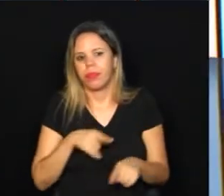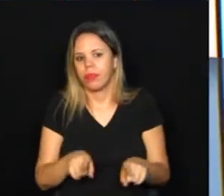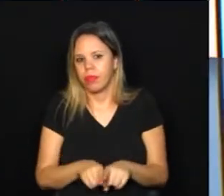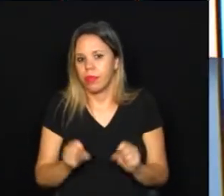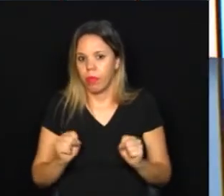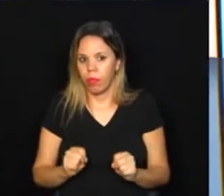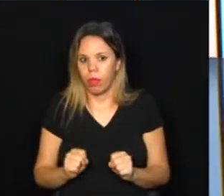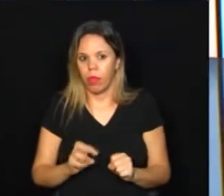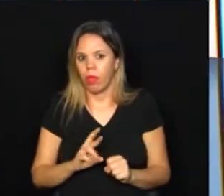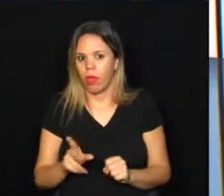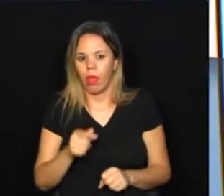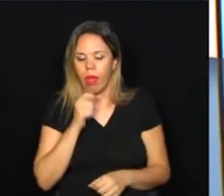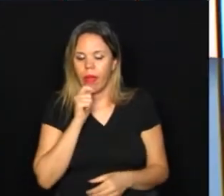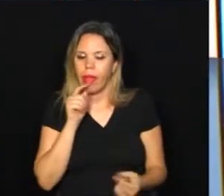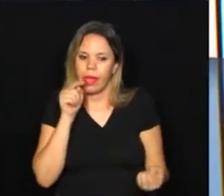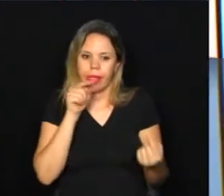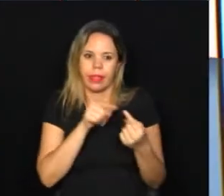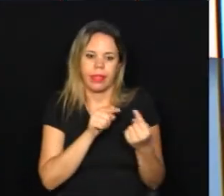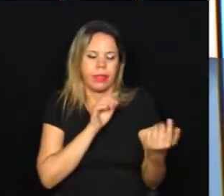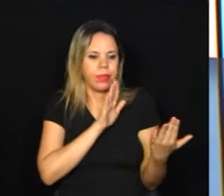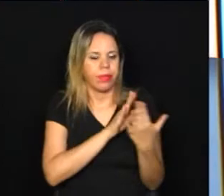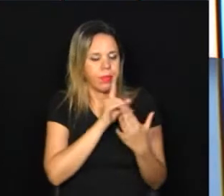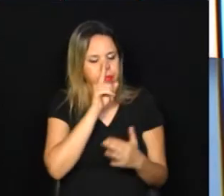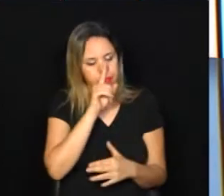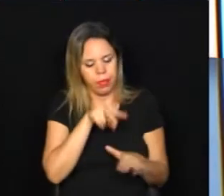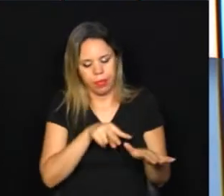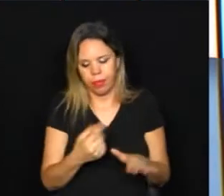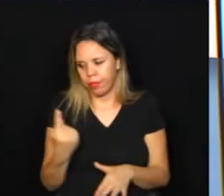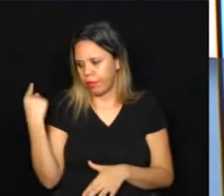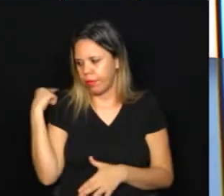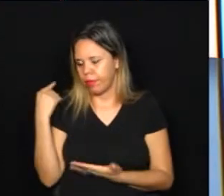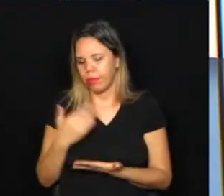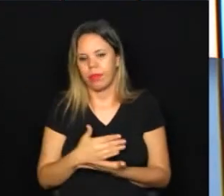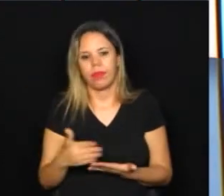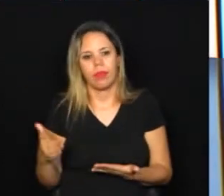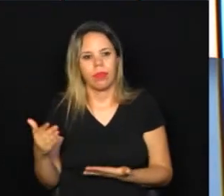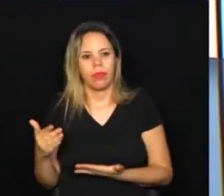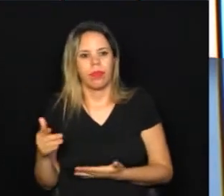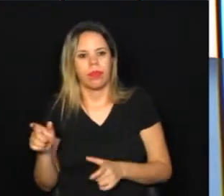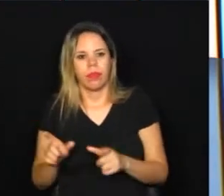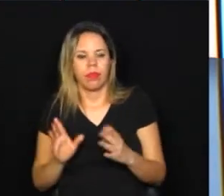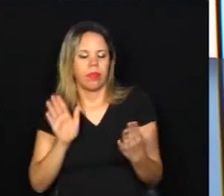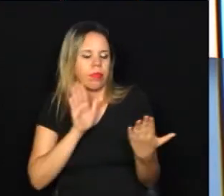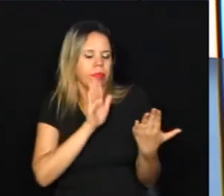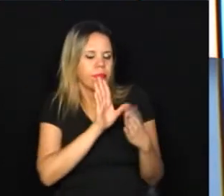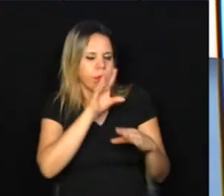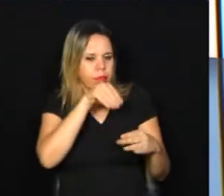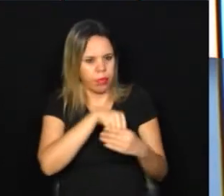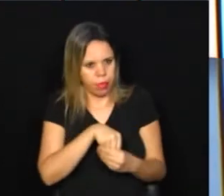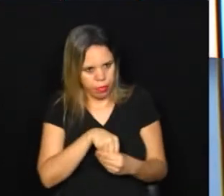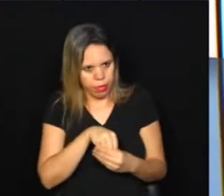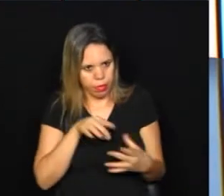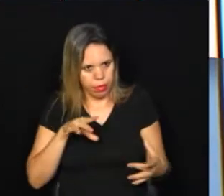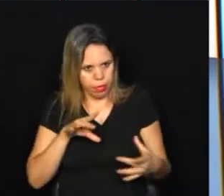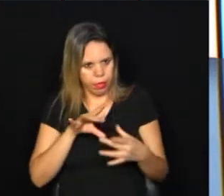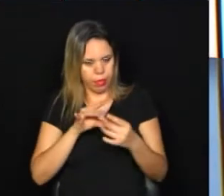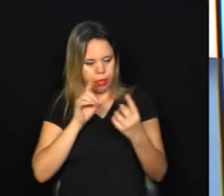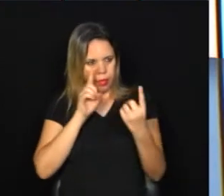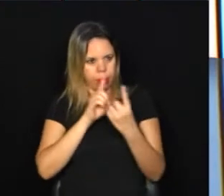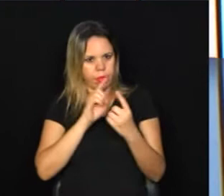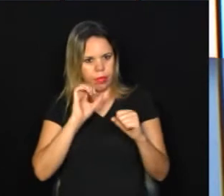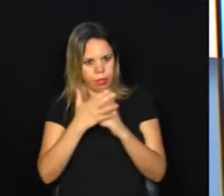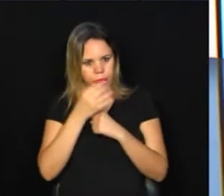que não estão diretamente, semana passada aconteceu a vacinação daqueles que estão diretamente ligados aí ao atendimento